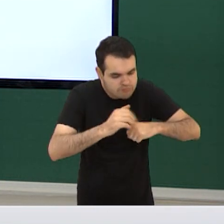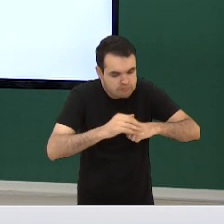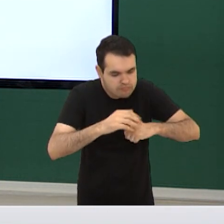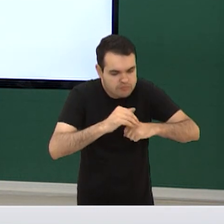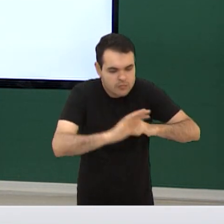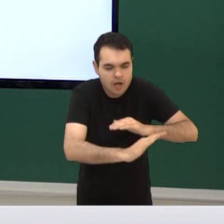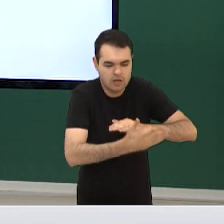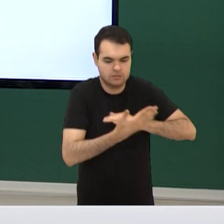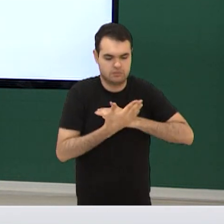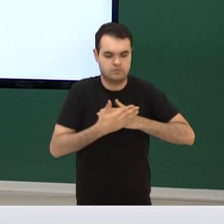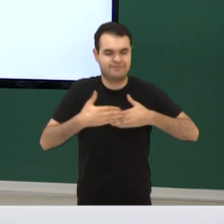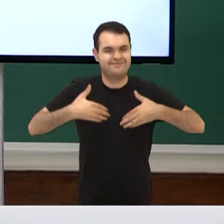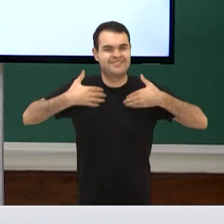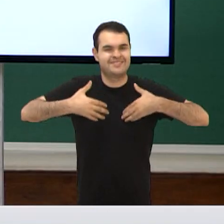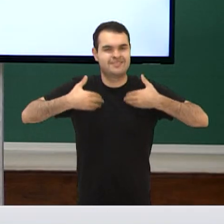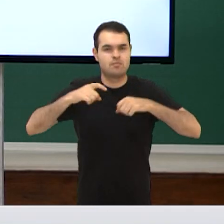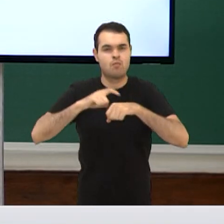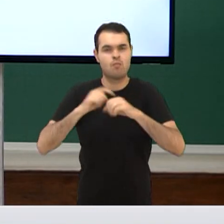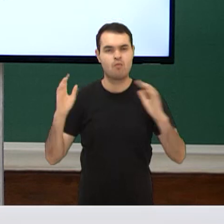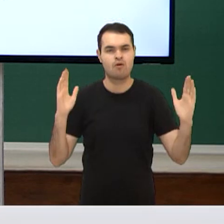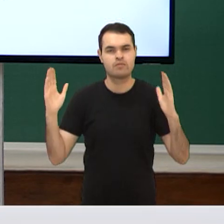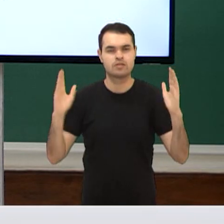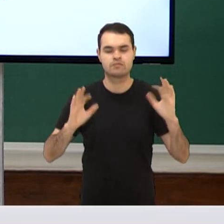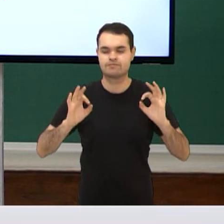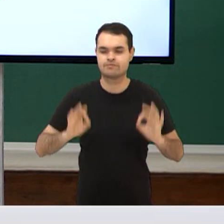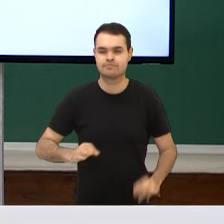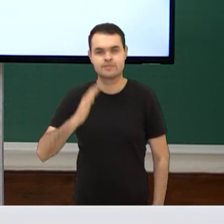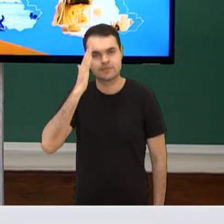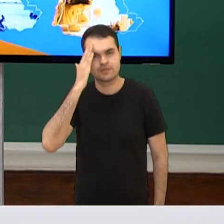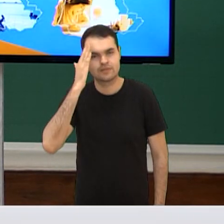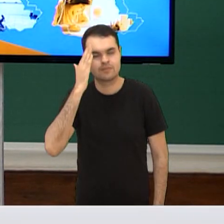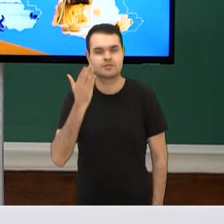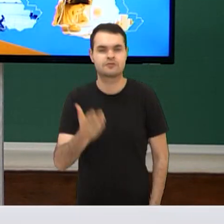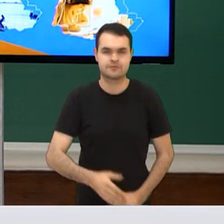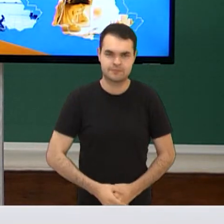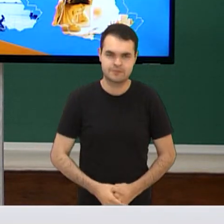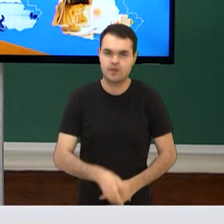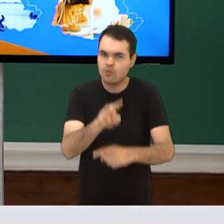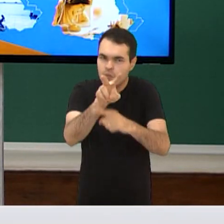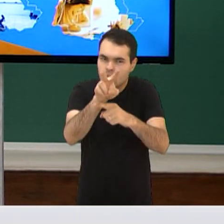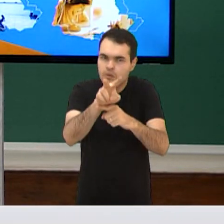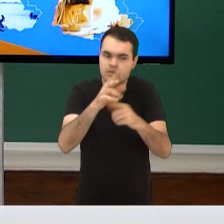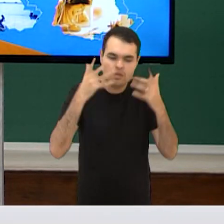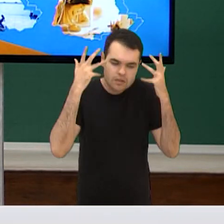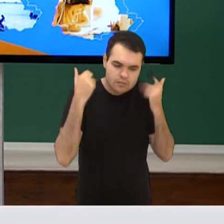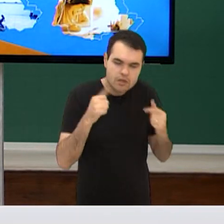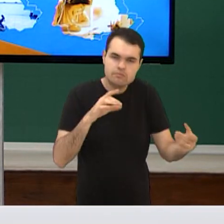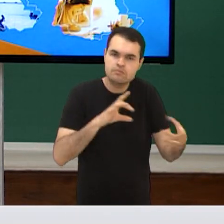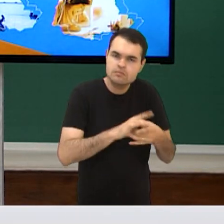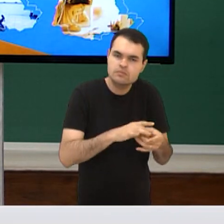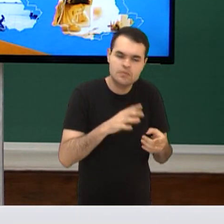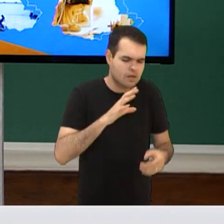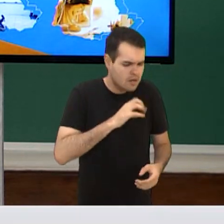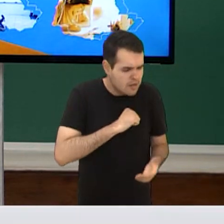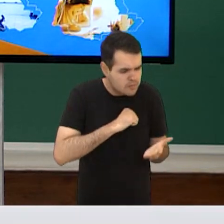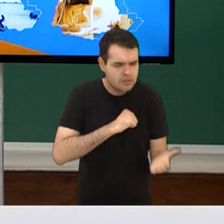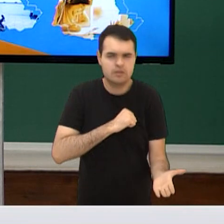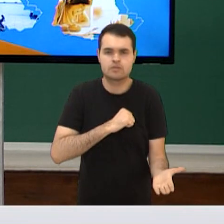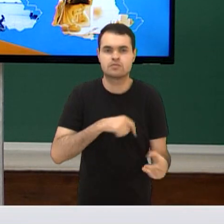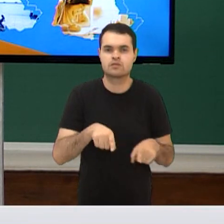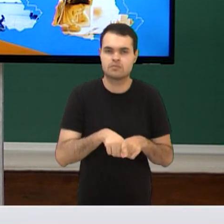2,5 vezes 2, 5 quilos. Então, a opção correta, a letra C, 6 quilos para os gatos e 5